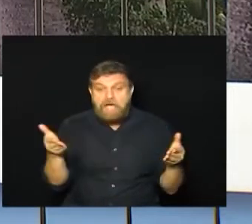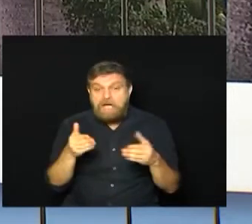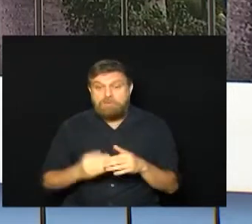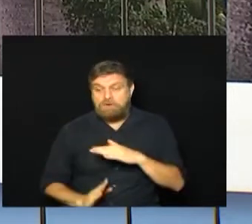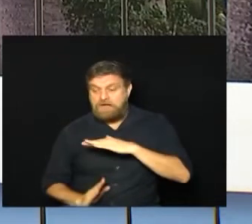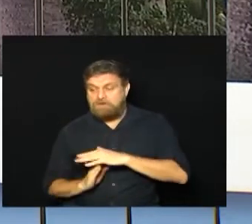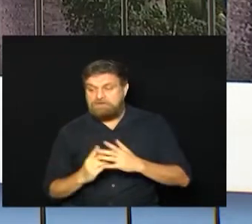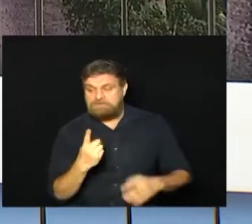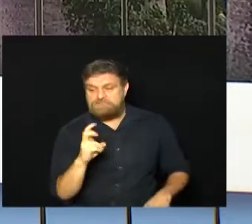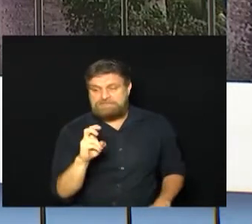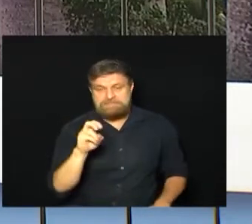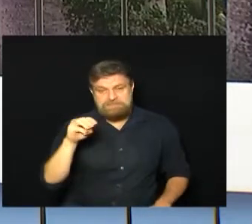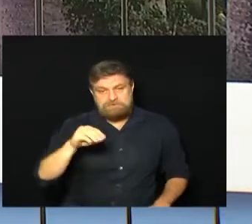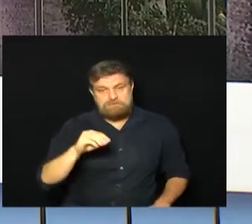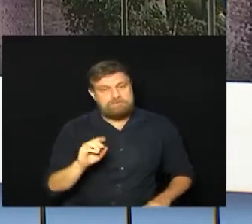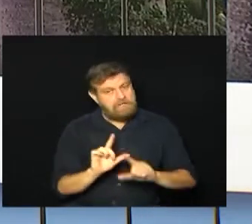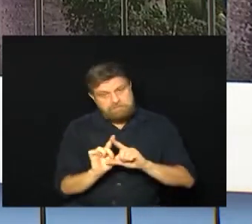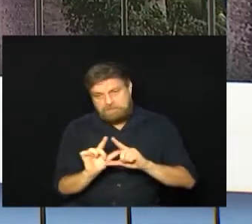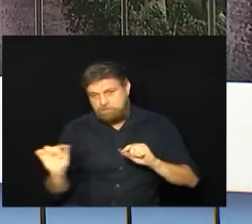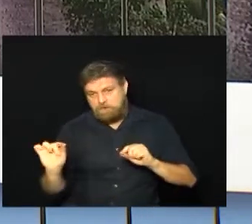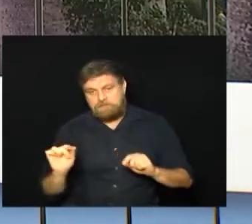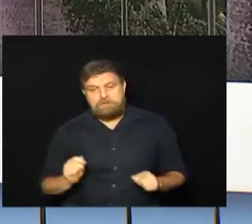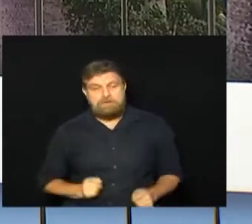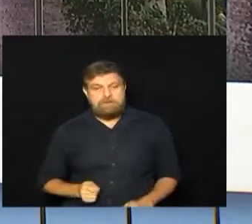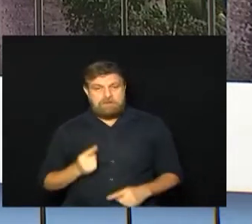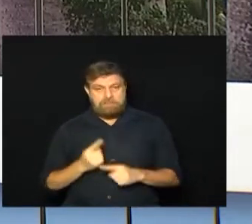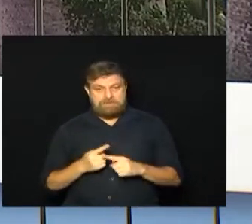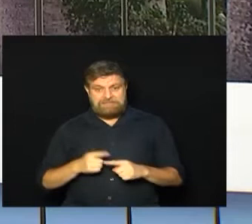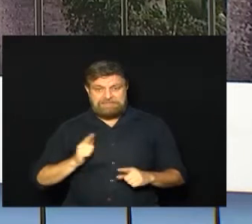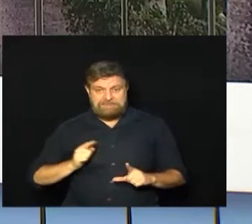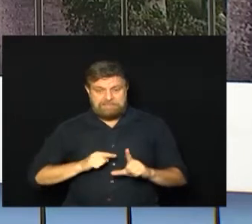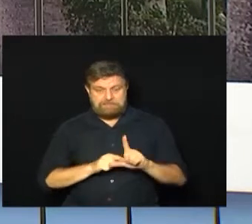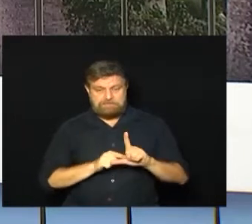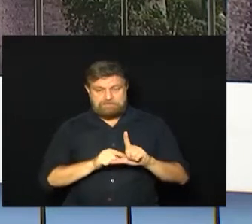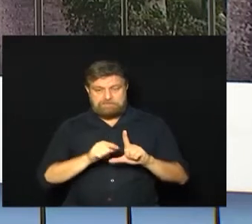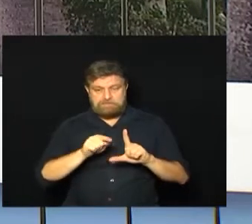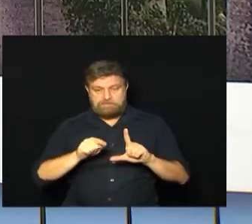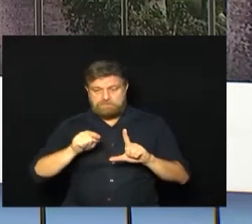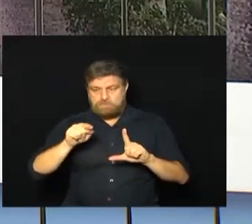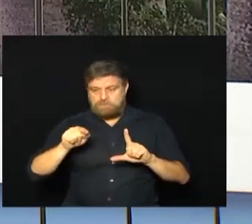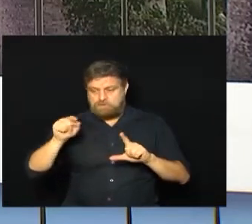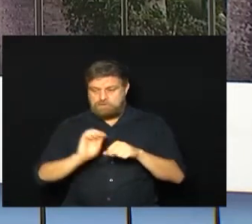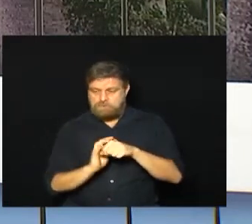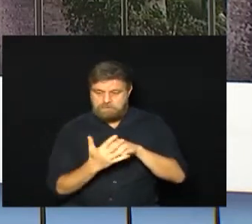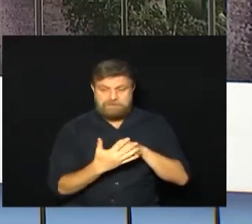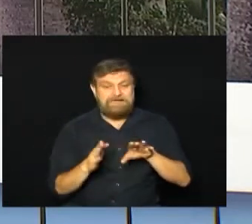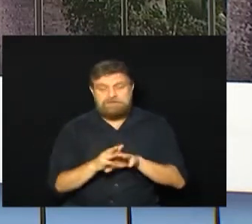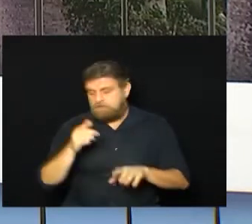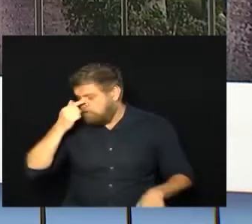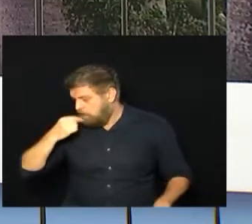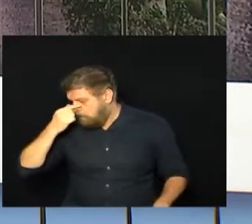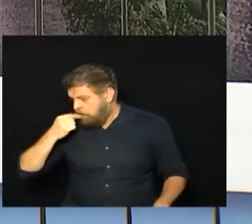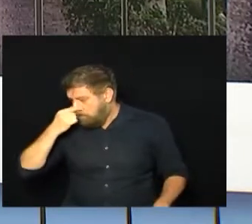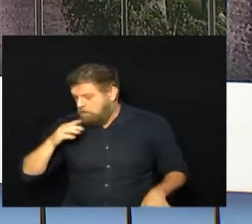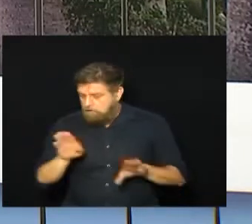ser 15 minutos. A medida, então, ocorre em função dessa nova onda de casos de Covid e também de gripe e